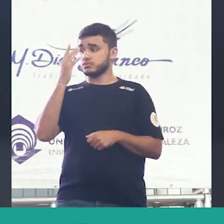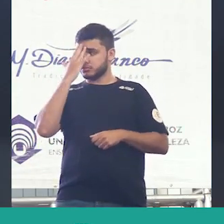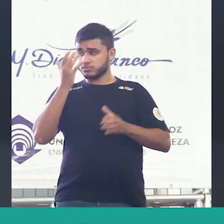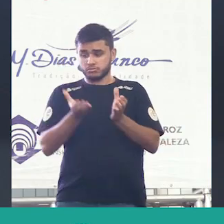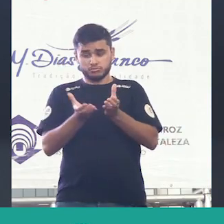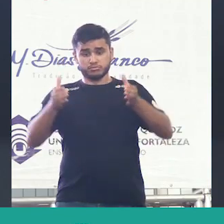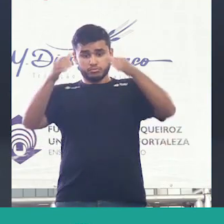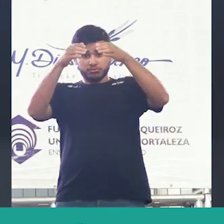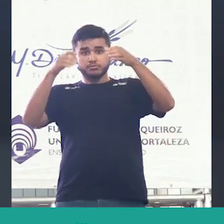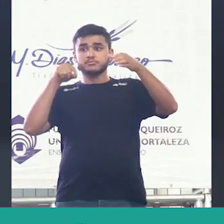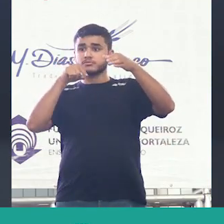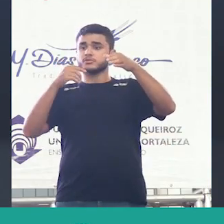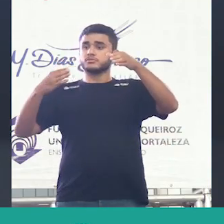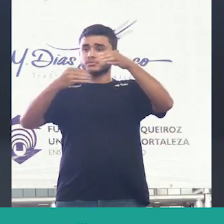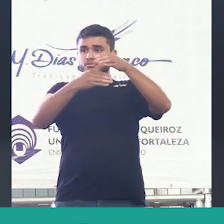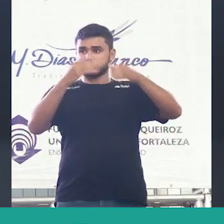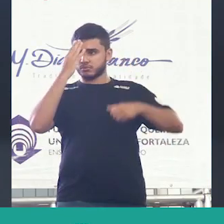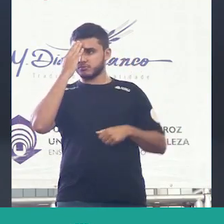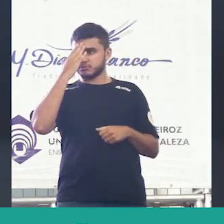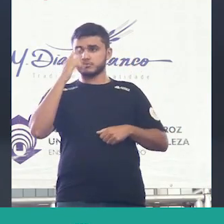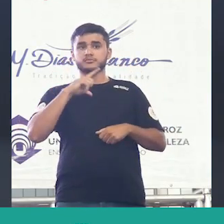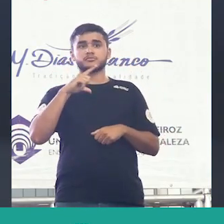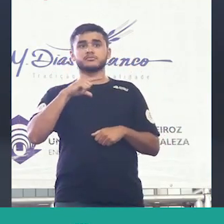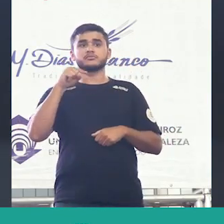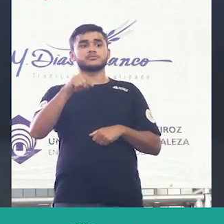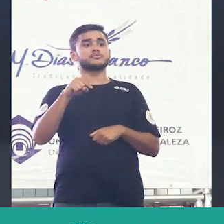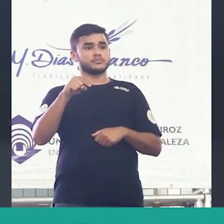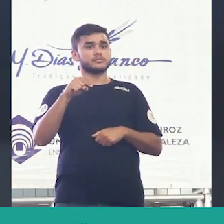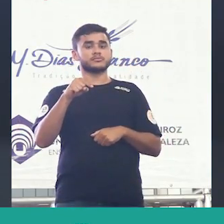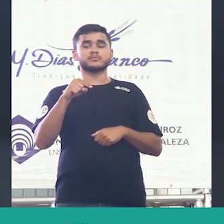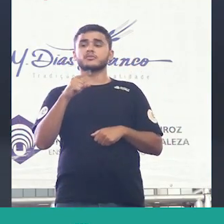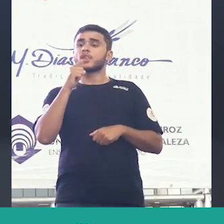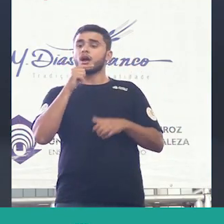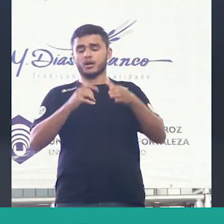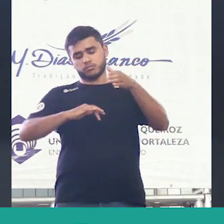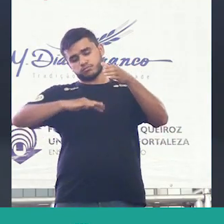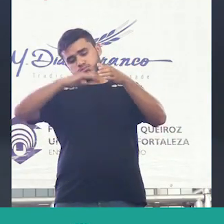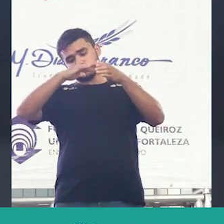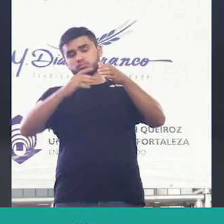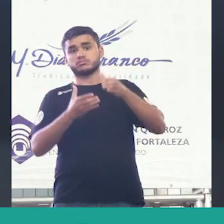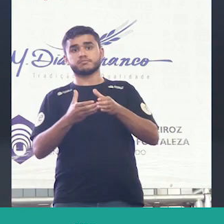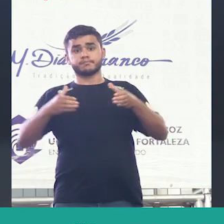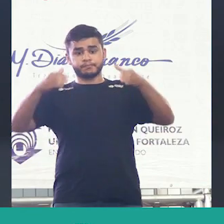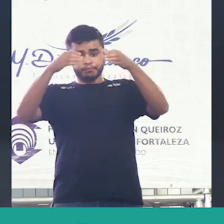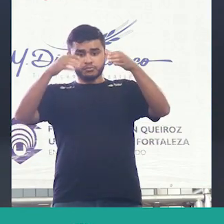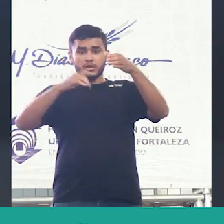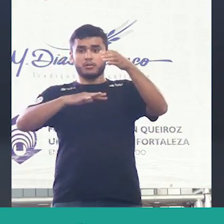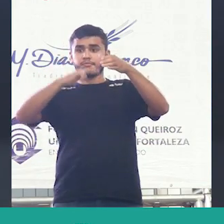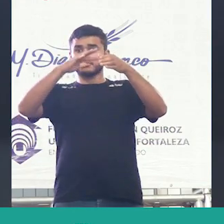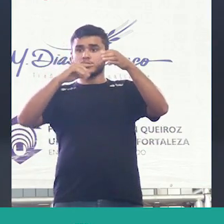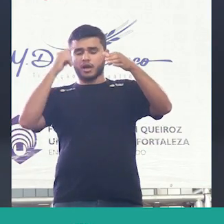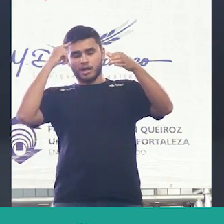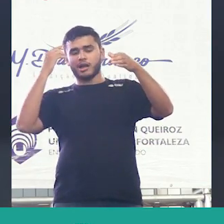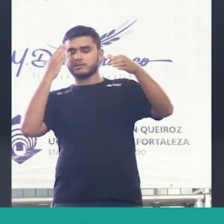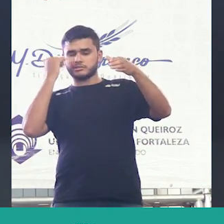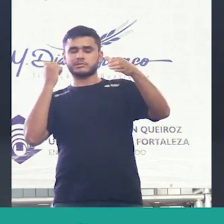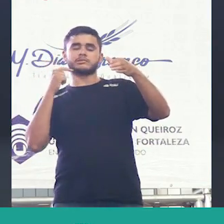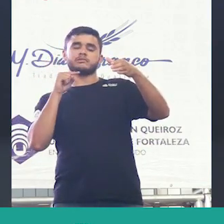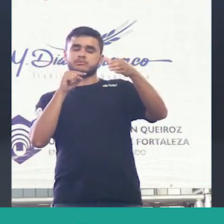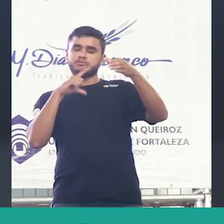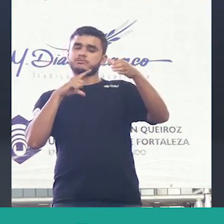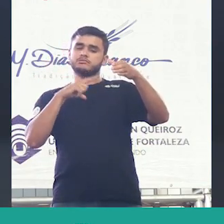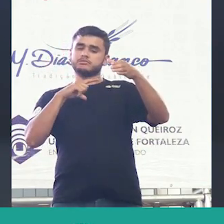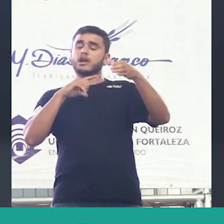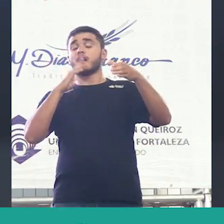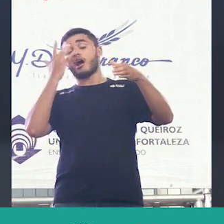gente deduz que ali tem uma superfície transparente. Vocês estão me entendendo ou não? Estão me entendendo?